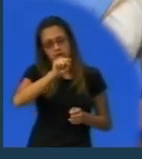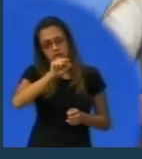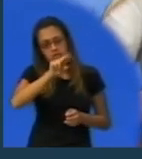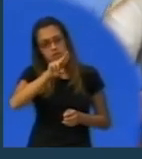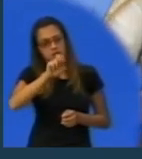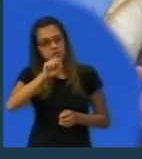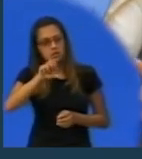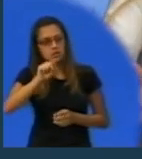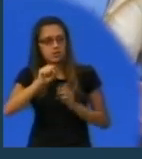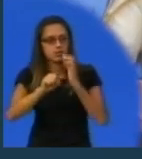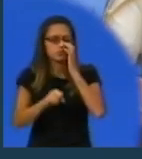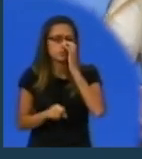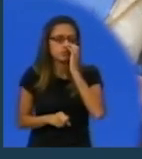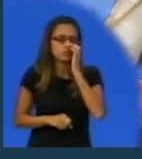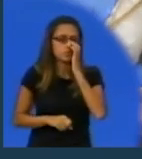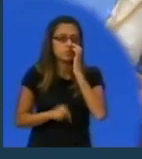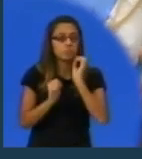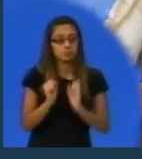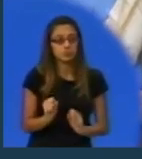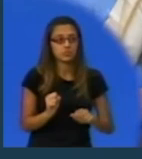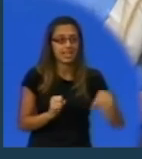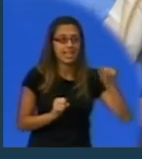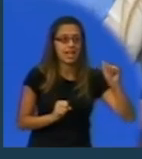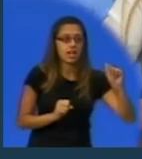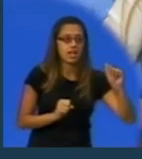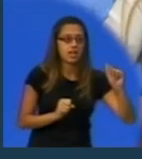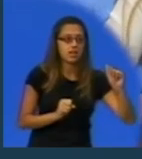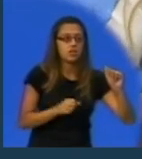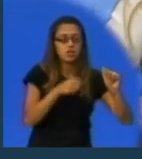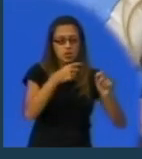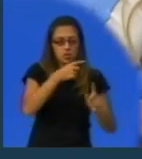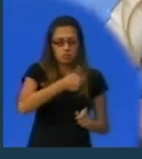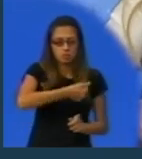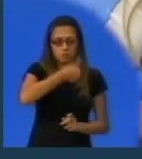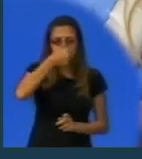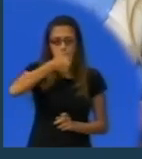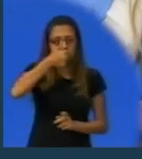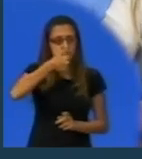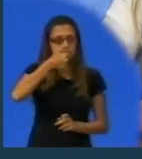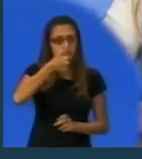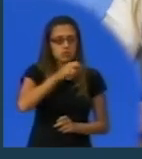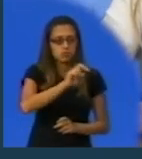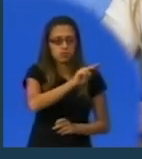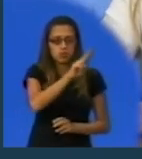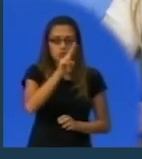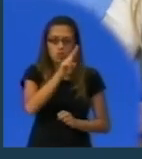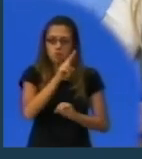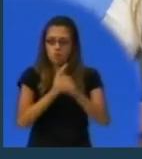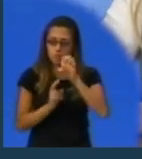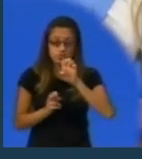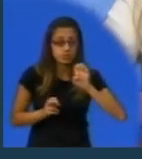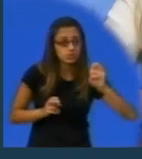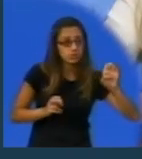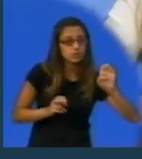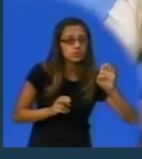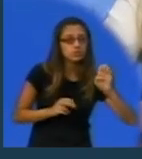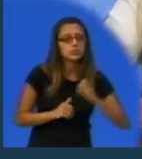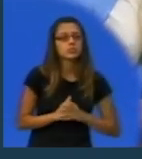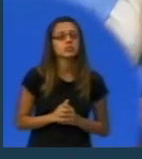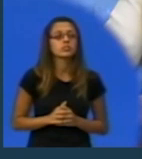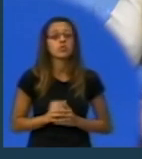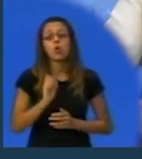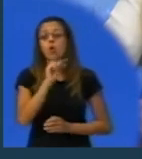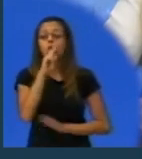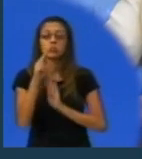A de assimetria positiva ou à esquerda, então os valores eles têm uma distribuição deslocada mais à esquerda,